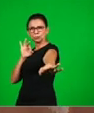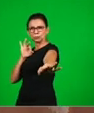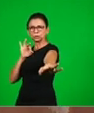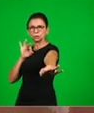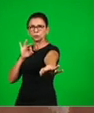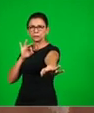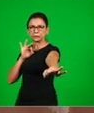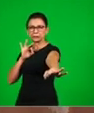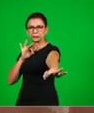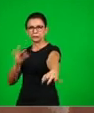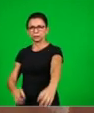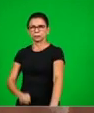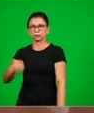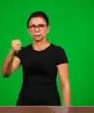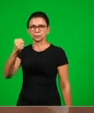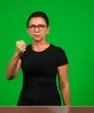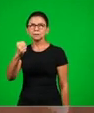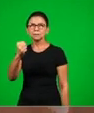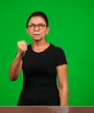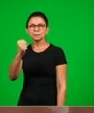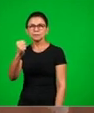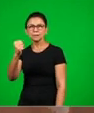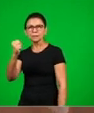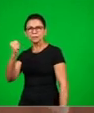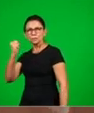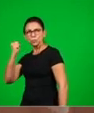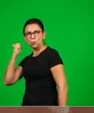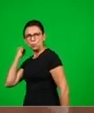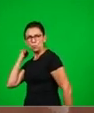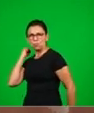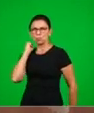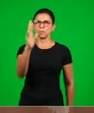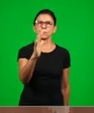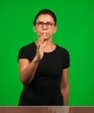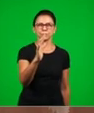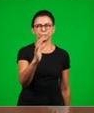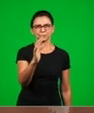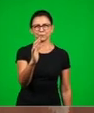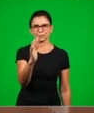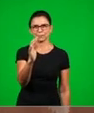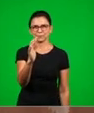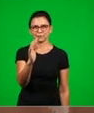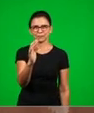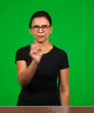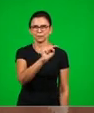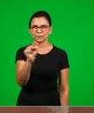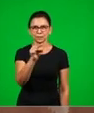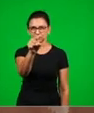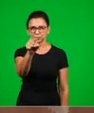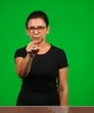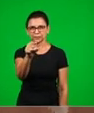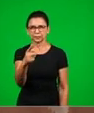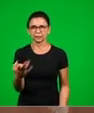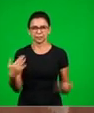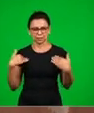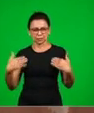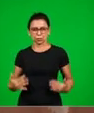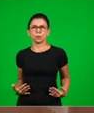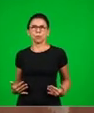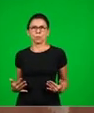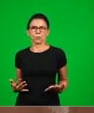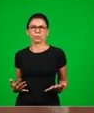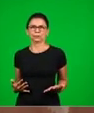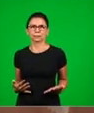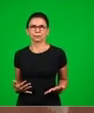a lança é que ia para o objetivo e não você. E nem você ia ficar